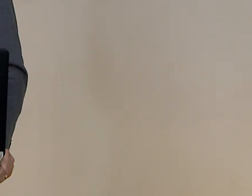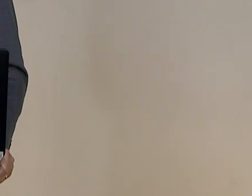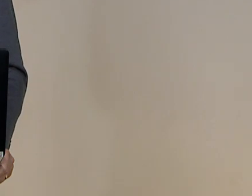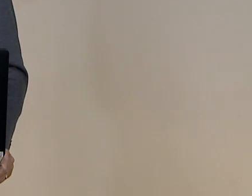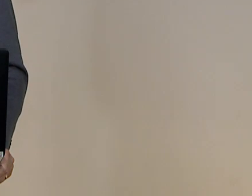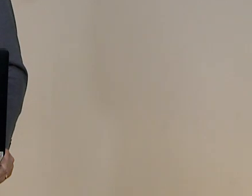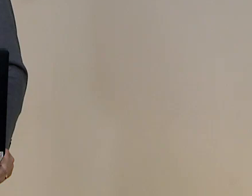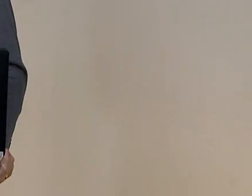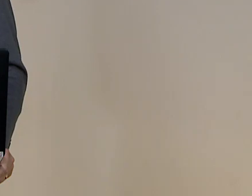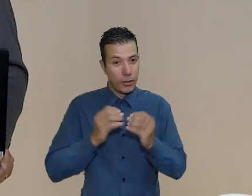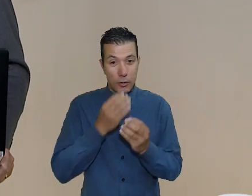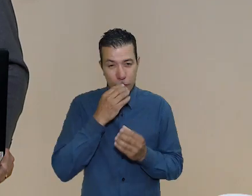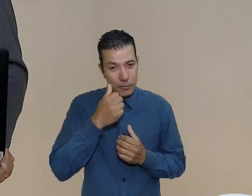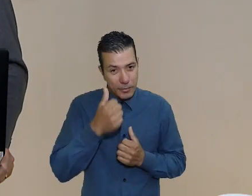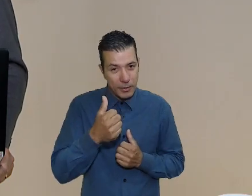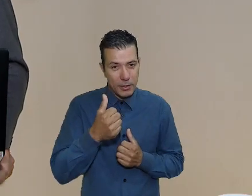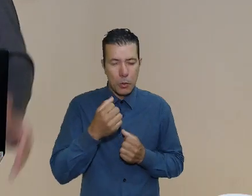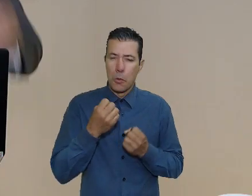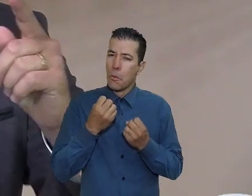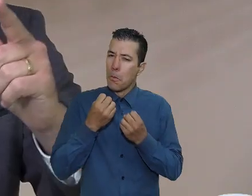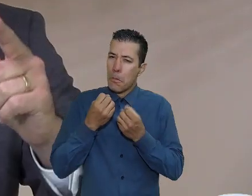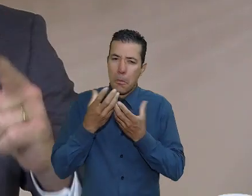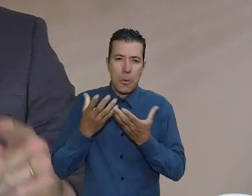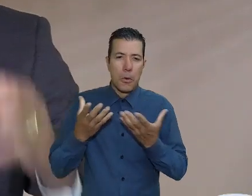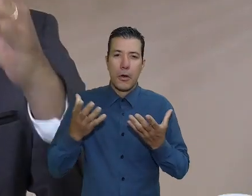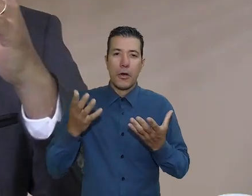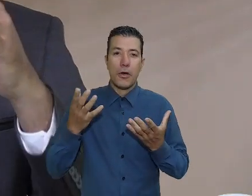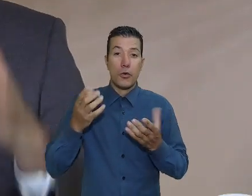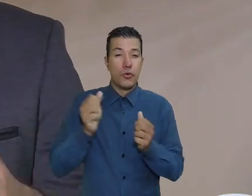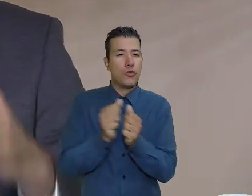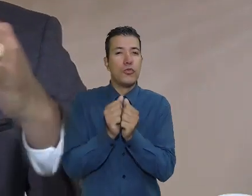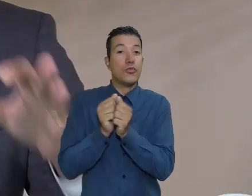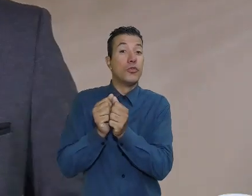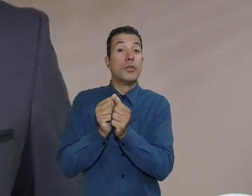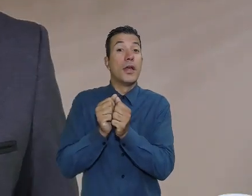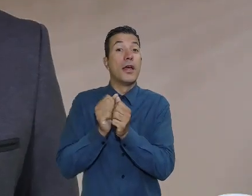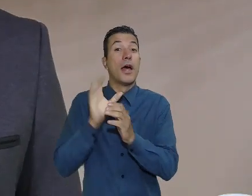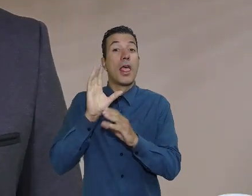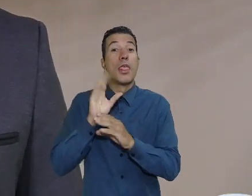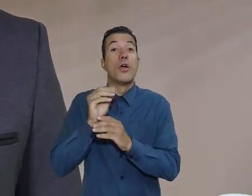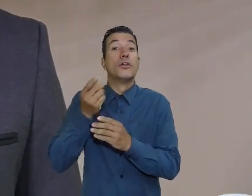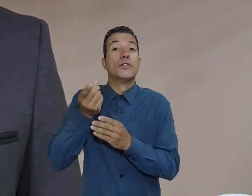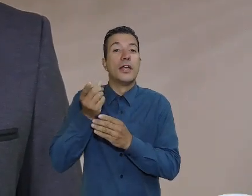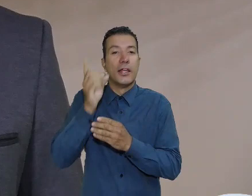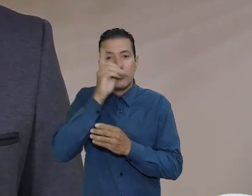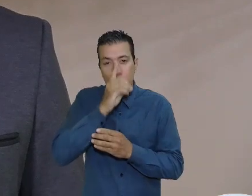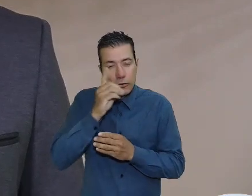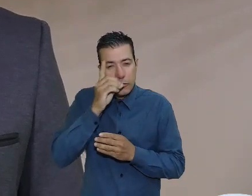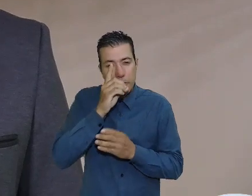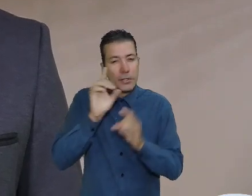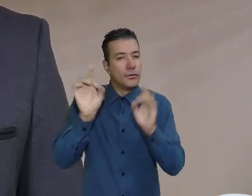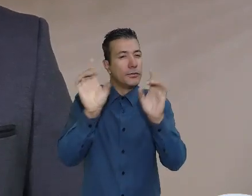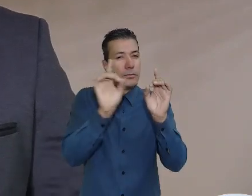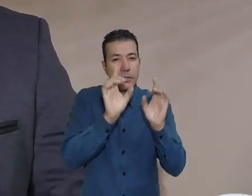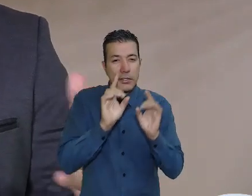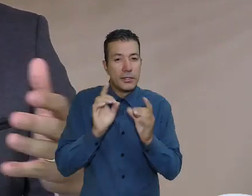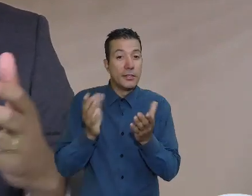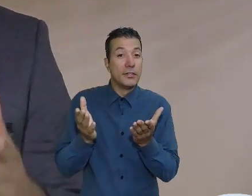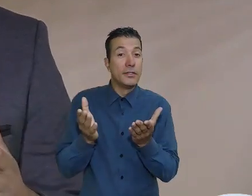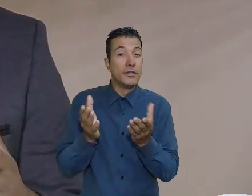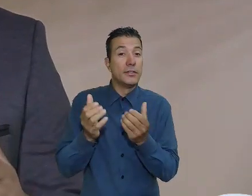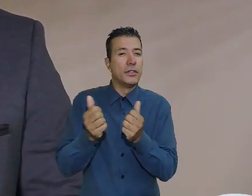Olá, boa noite, tudo bem? Que bom é nós estarmos juntos em mais uma noite de domingo, mais uma noite especial